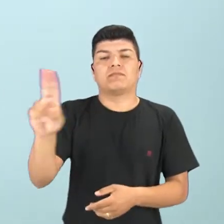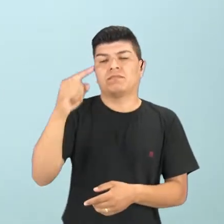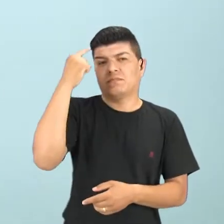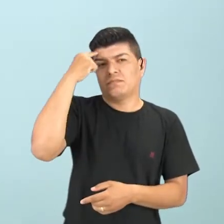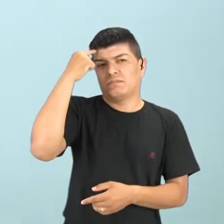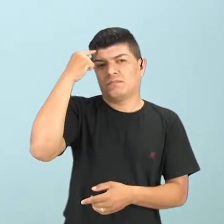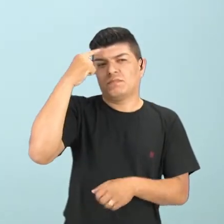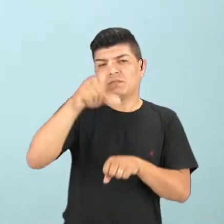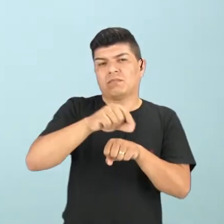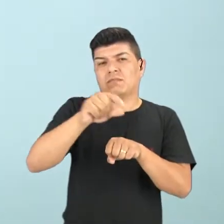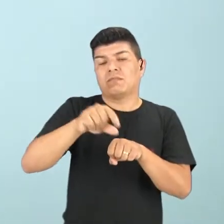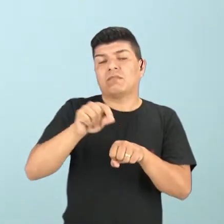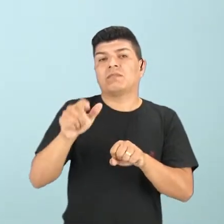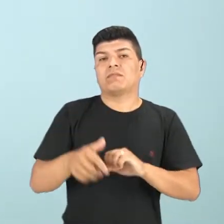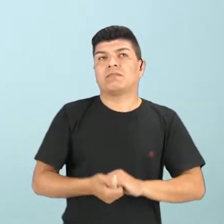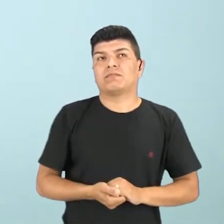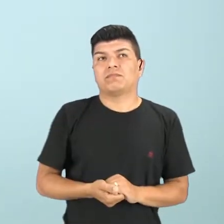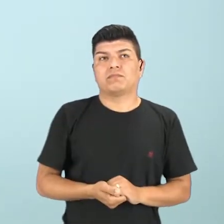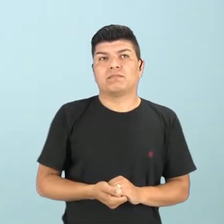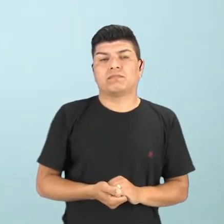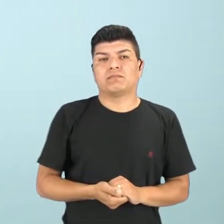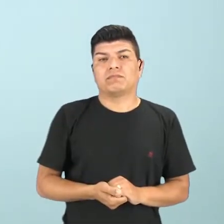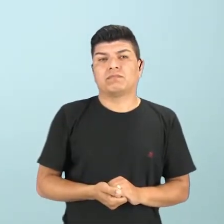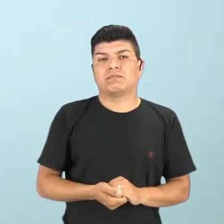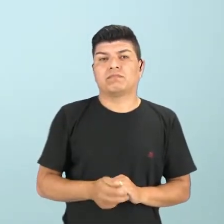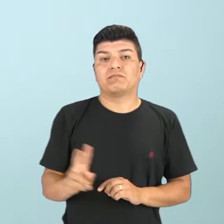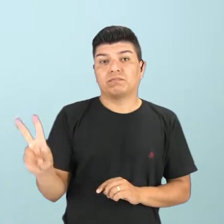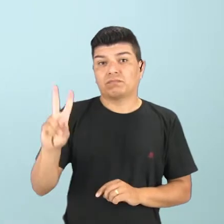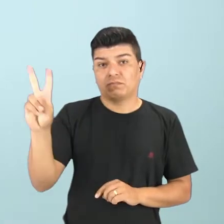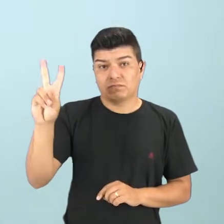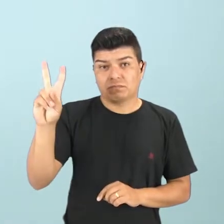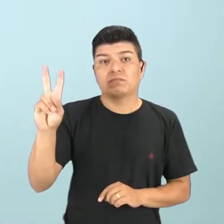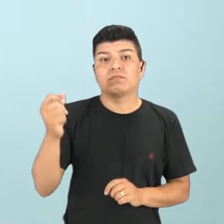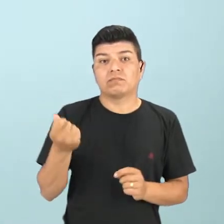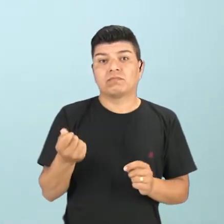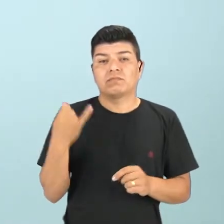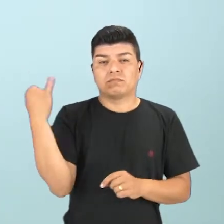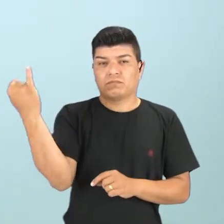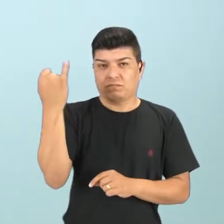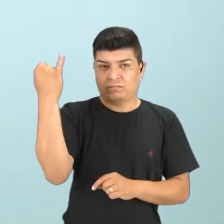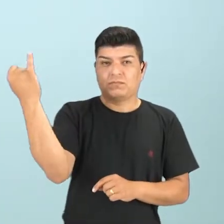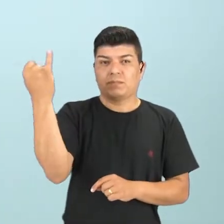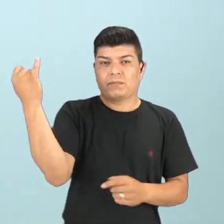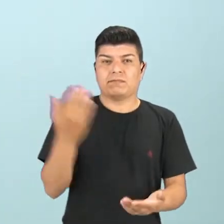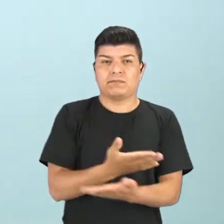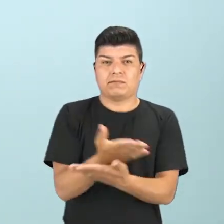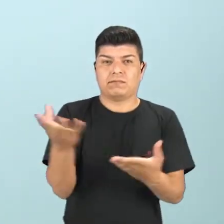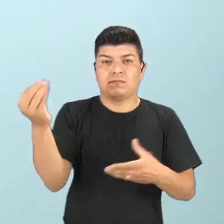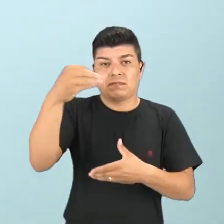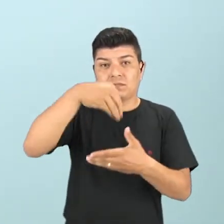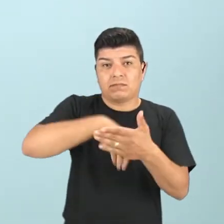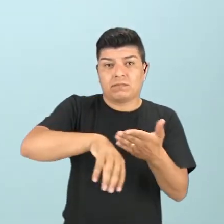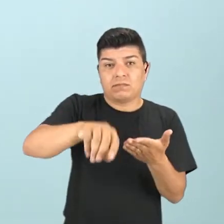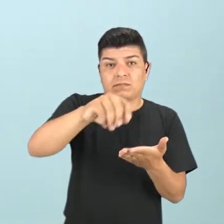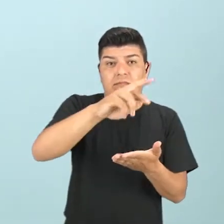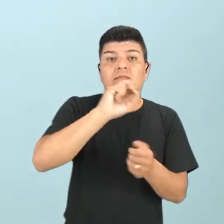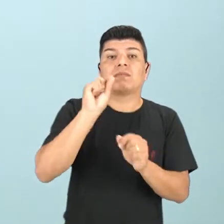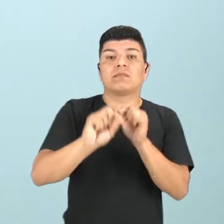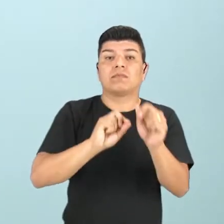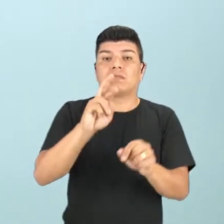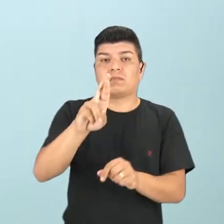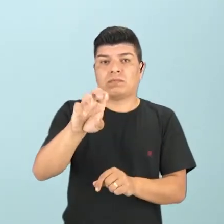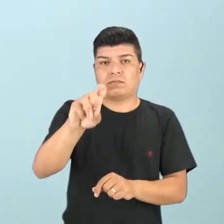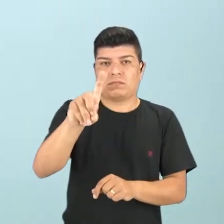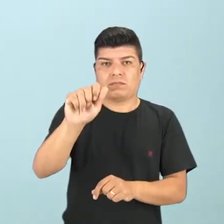pensando em argumentos de valor, argumentos importantíssimos para você colocar lá na sua redação. Então,